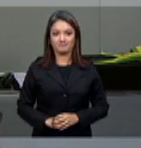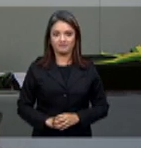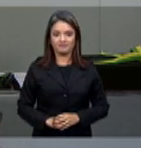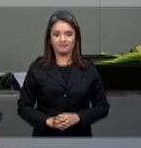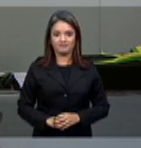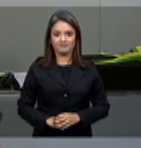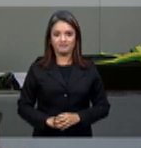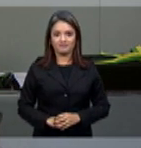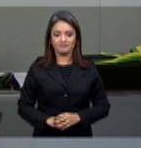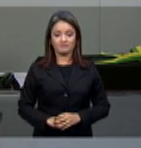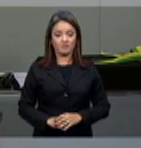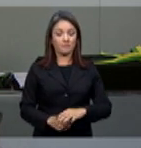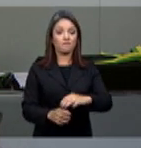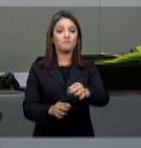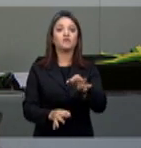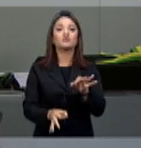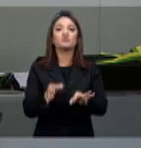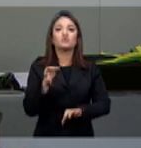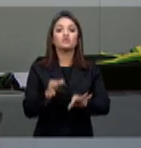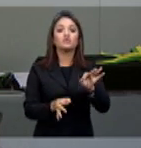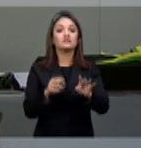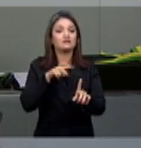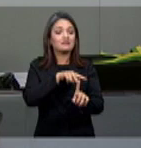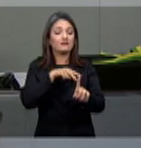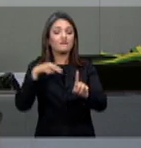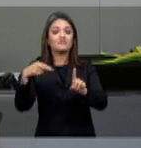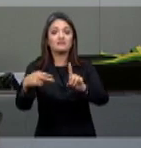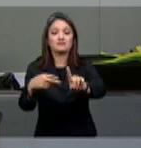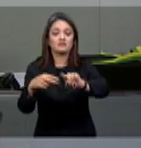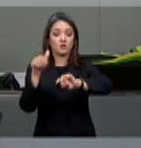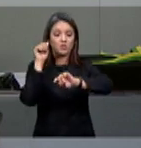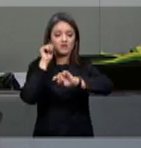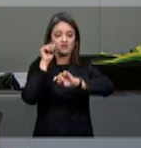a justiça sob a perspectiva feminina